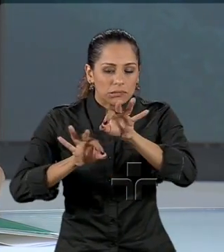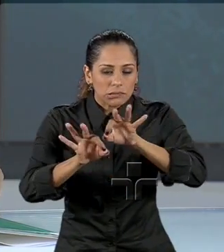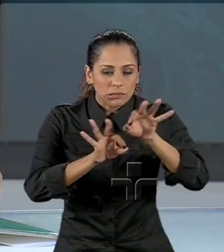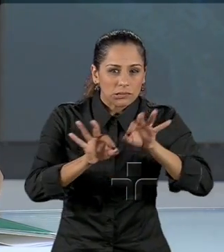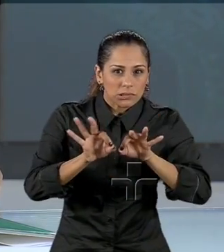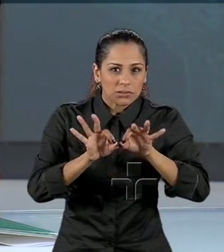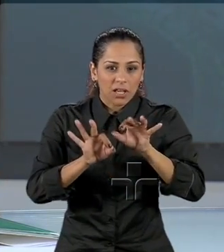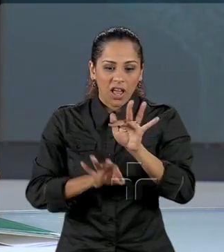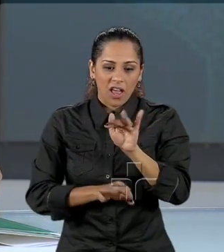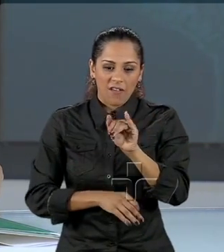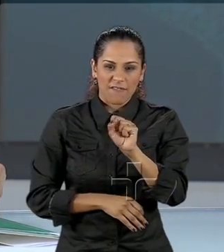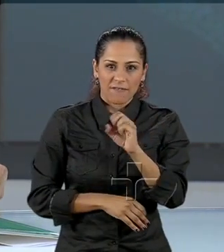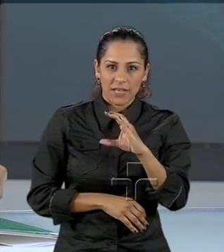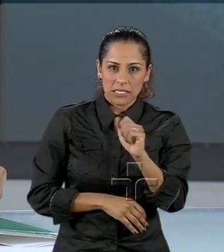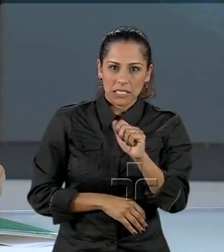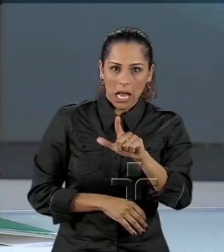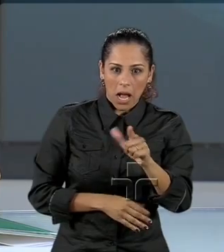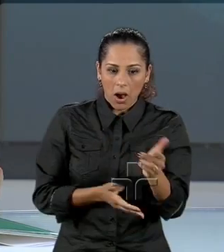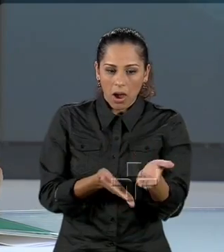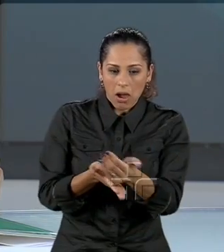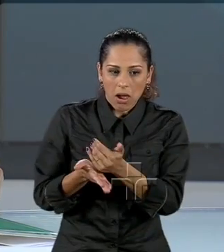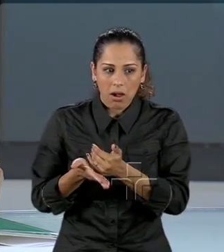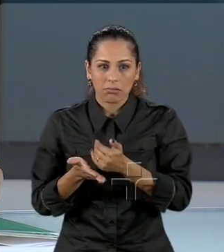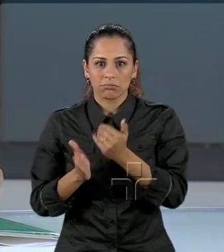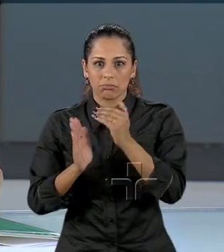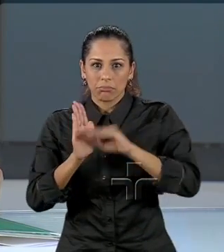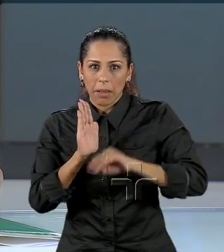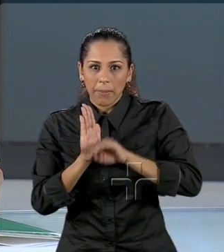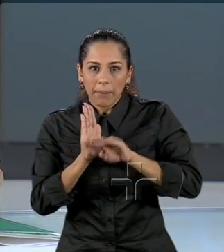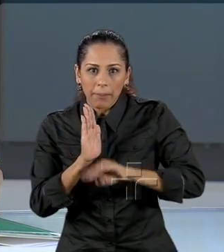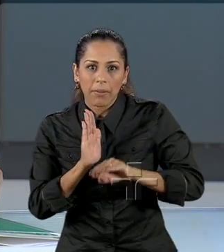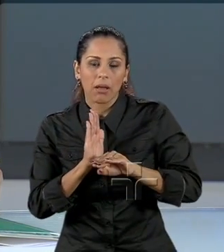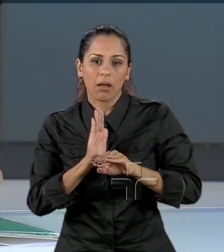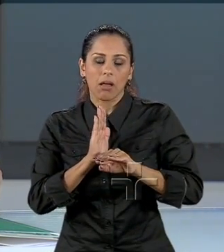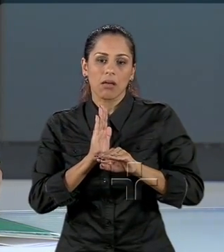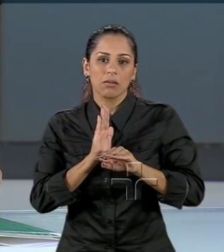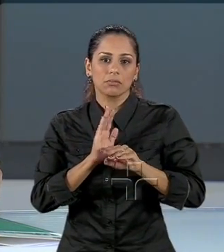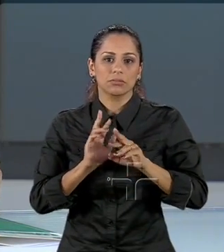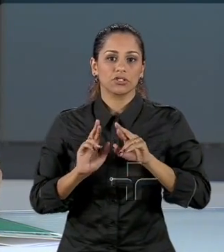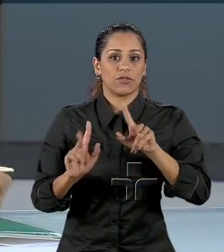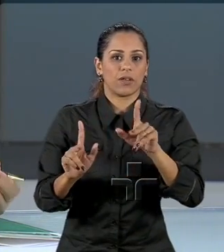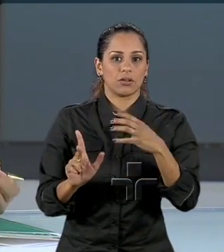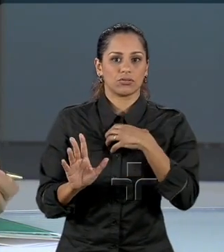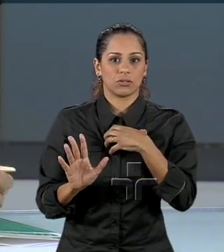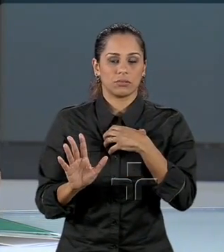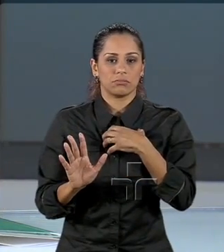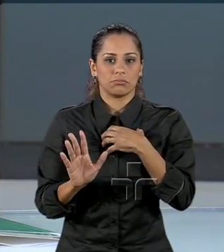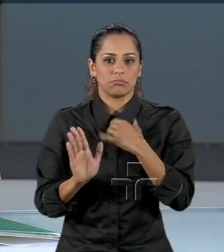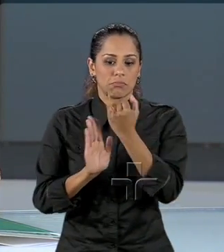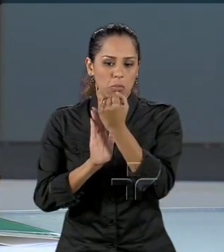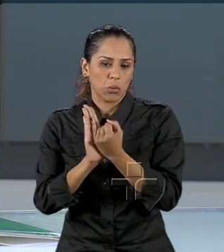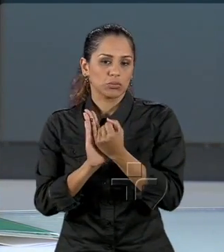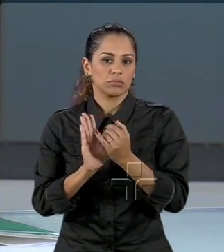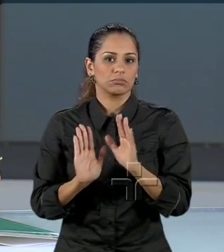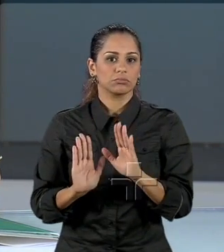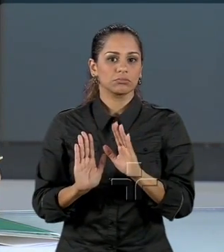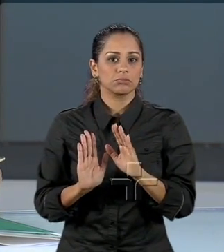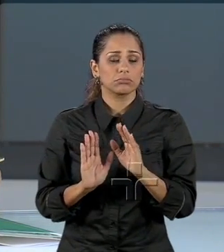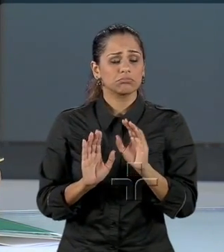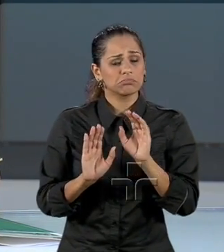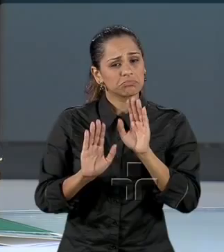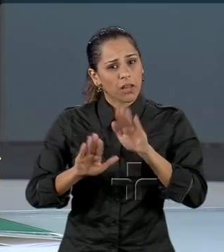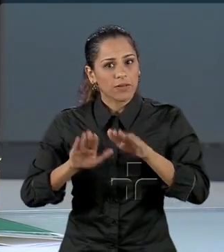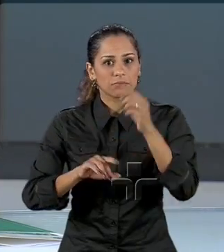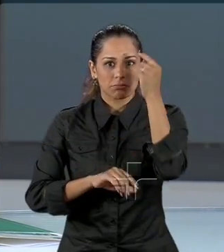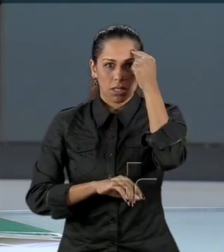ortodoxo. Pode sobrar dinheiro se a gente fechar algumas torneiras do desperdício de recursos públicos, como diz a